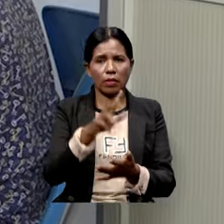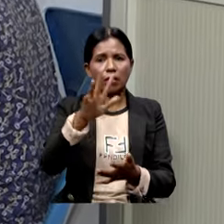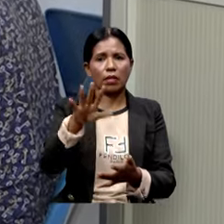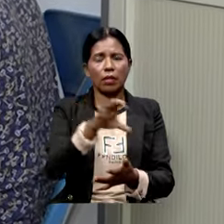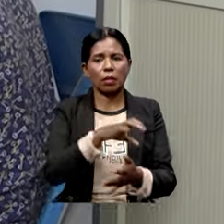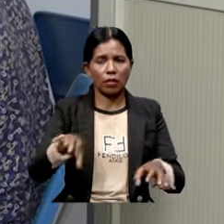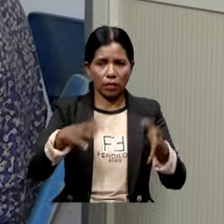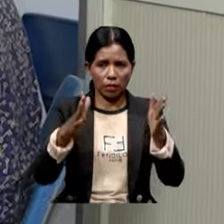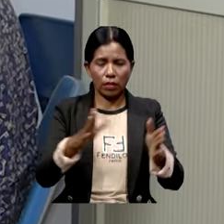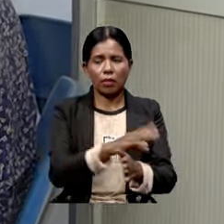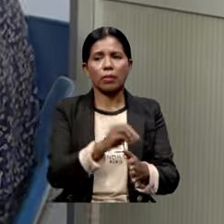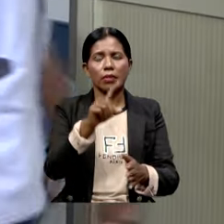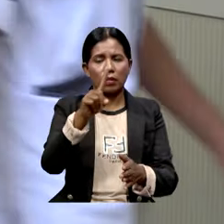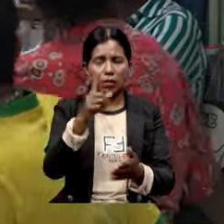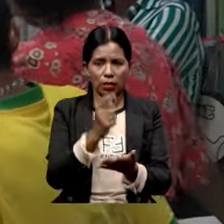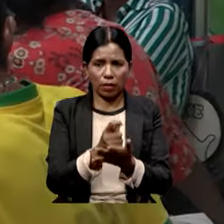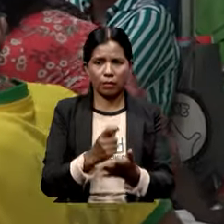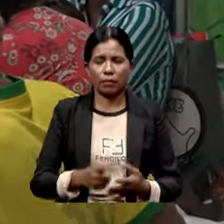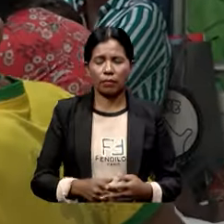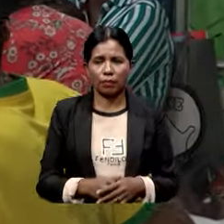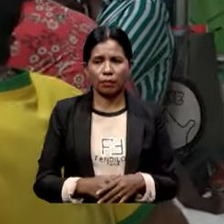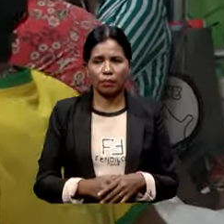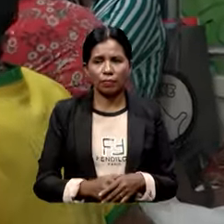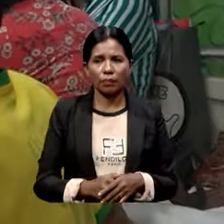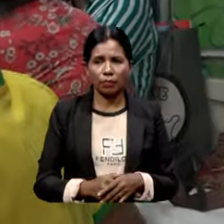contratado rihunida resin Santina de Jesus Marito da Costa GMN.